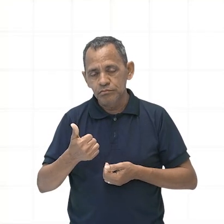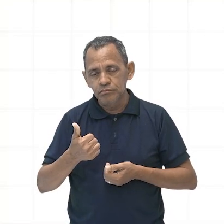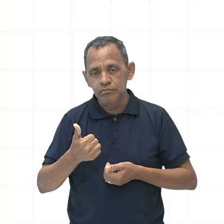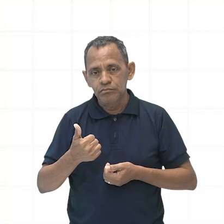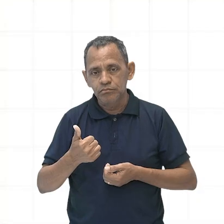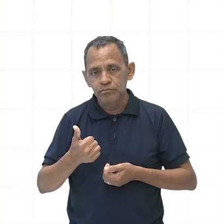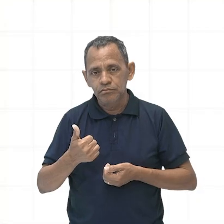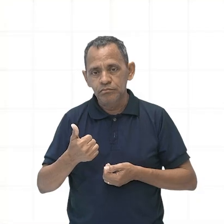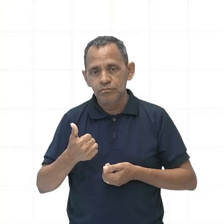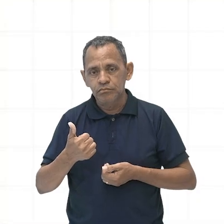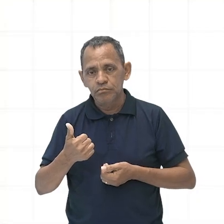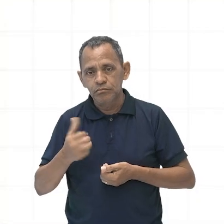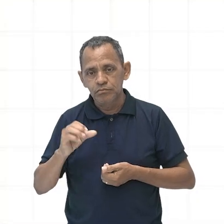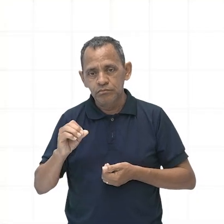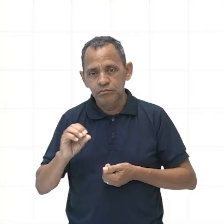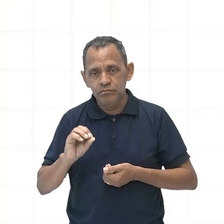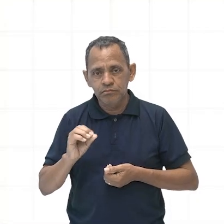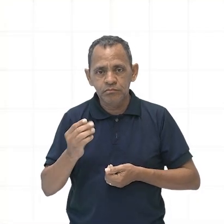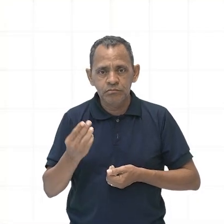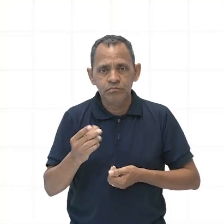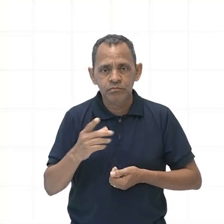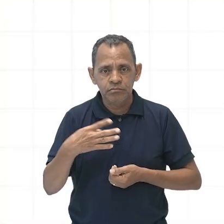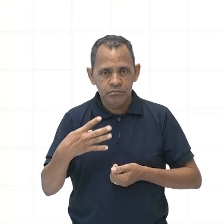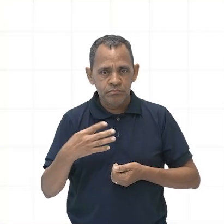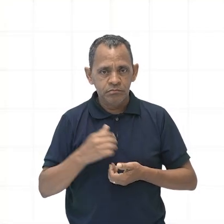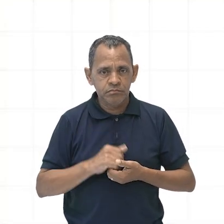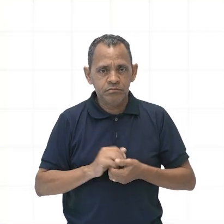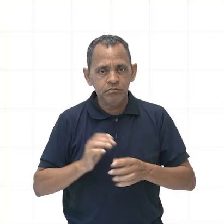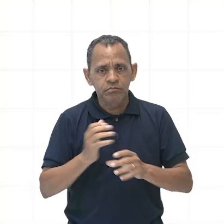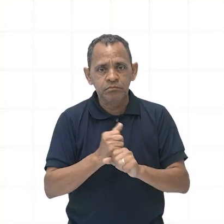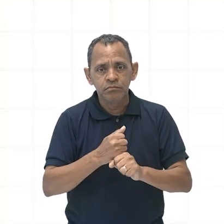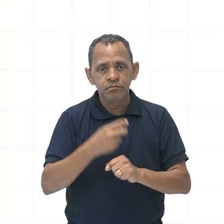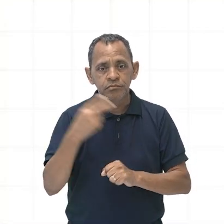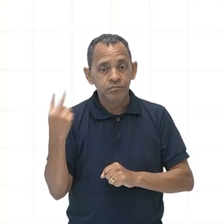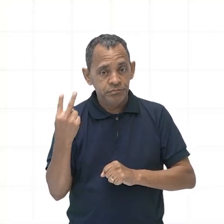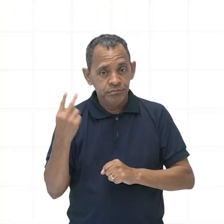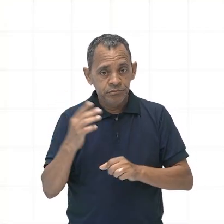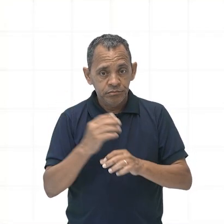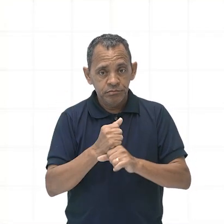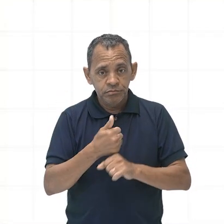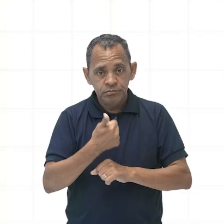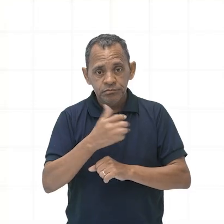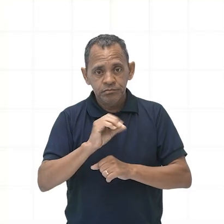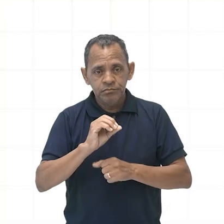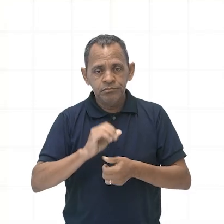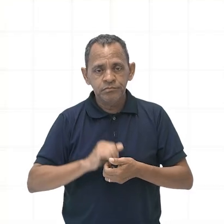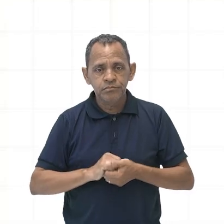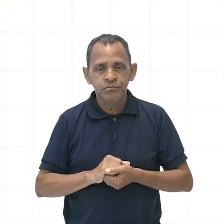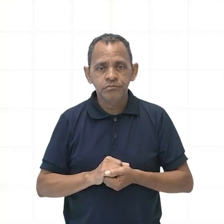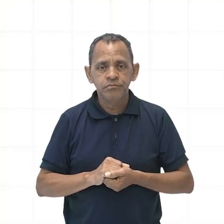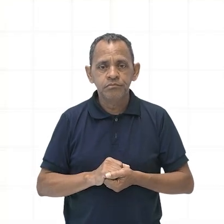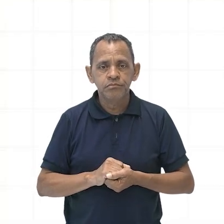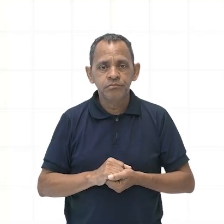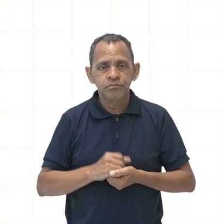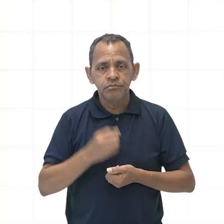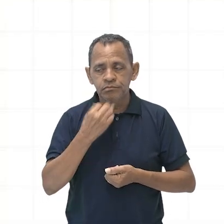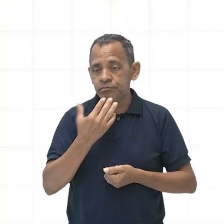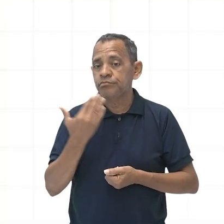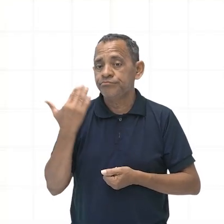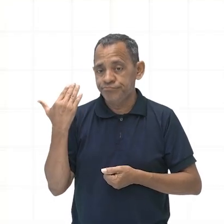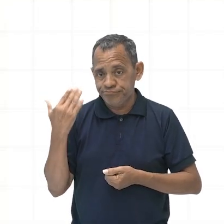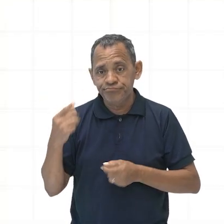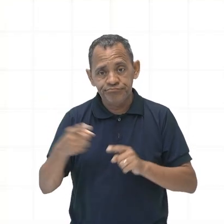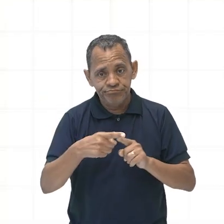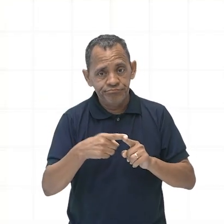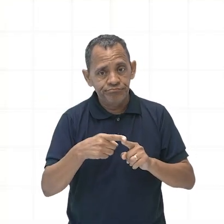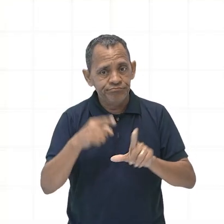4. Então, a soma desses valores seria igual a 10. Tudo bem? Então, o bom do pictograma é